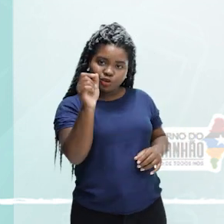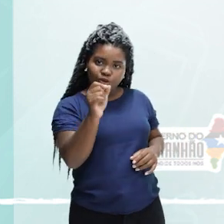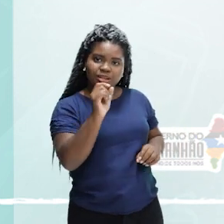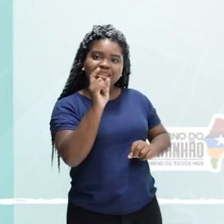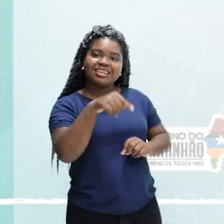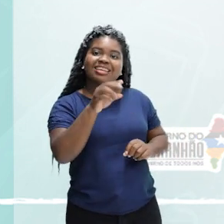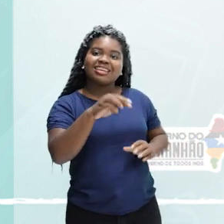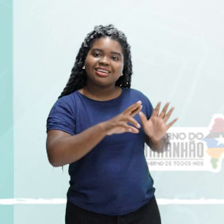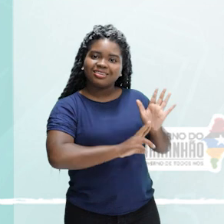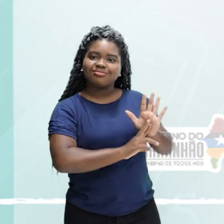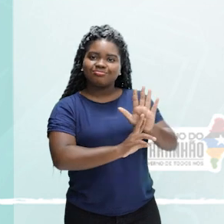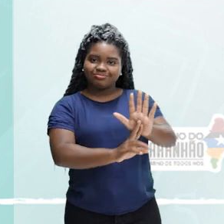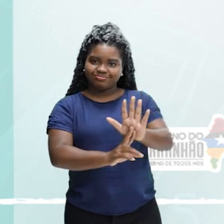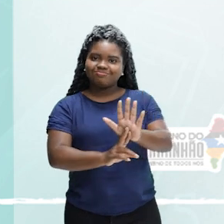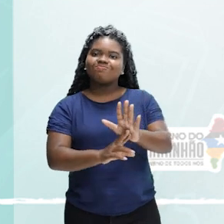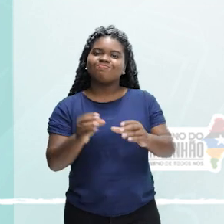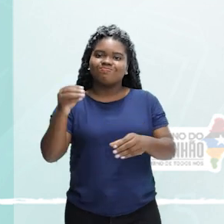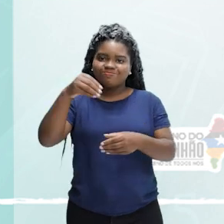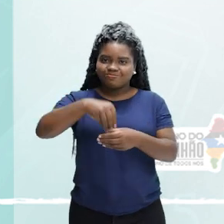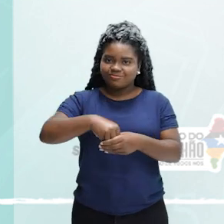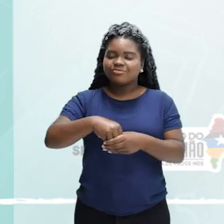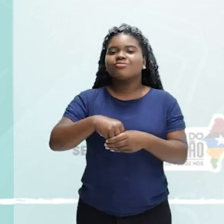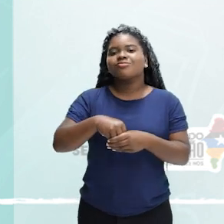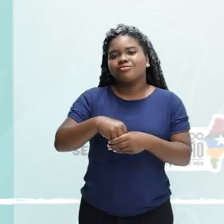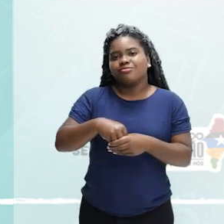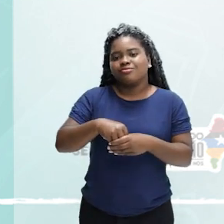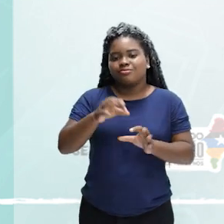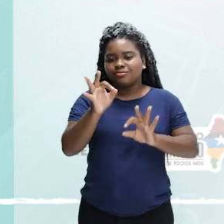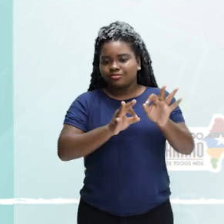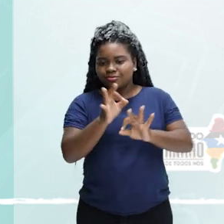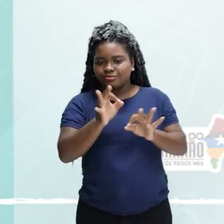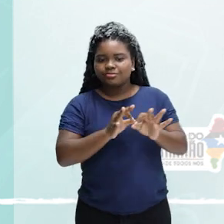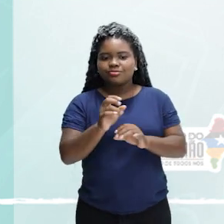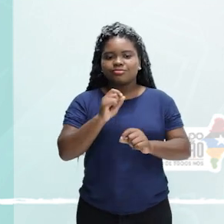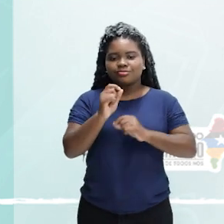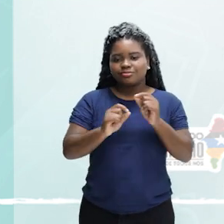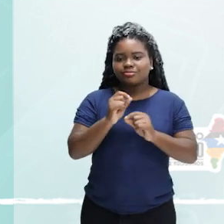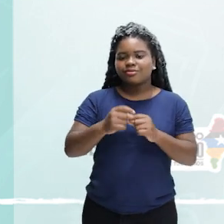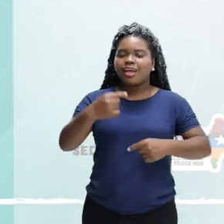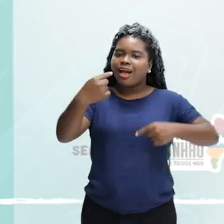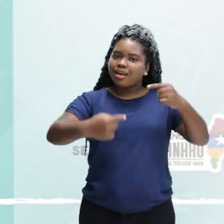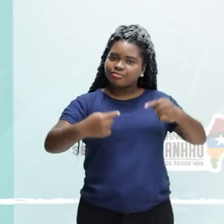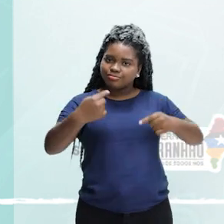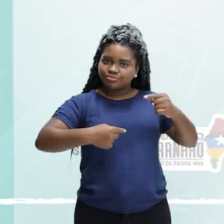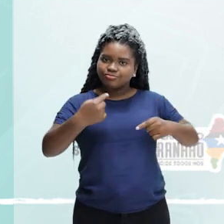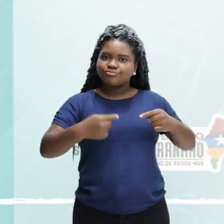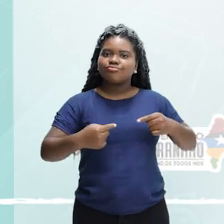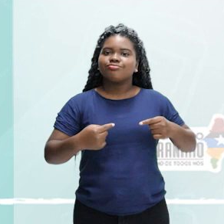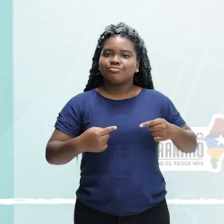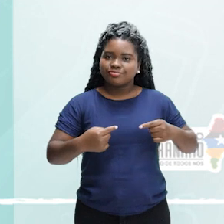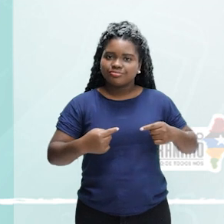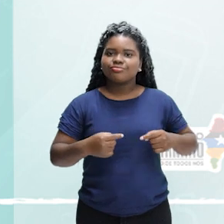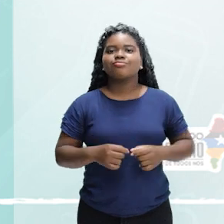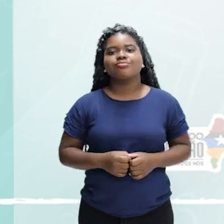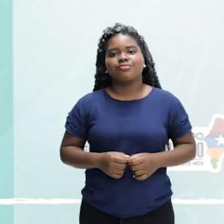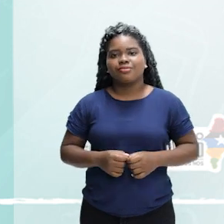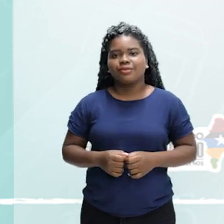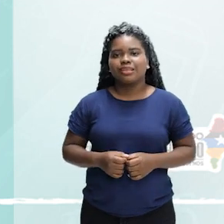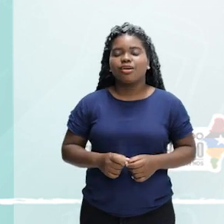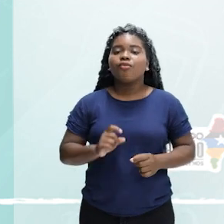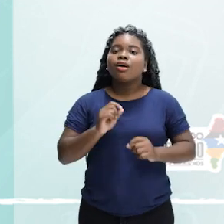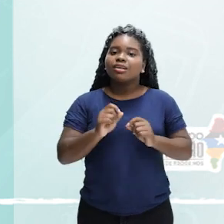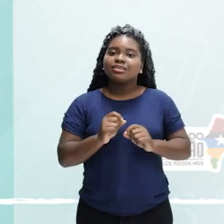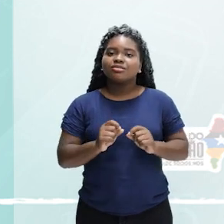para cuidar desses assuntos relacionados à política. É essa visão de liberdade e de democracia defendida pelo Benjamin